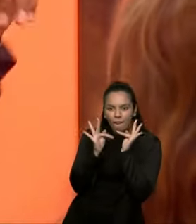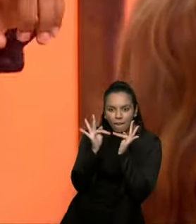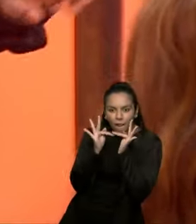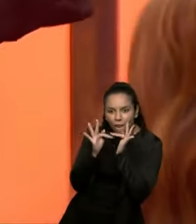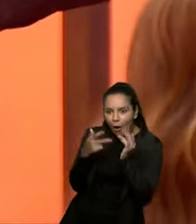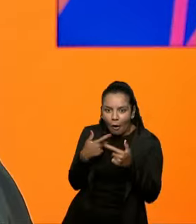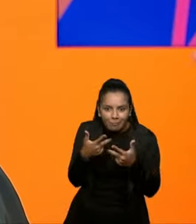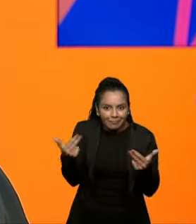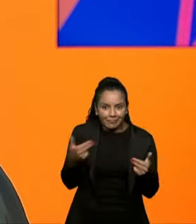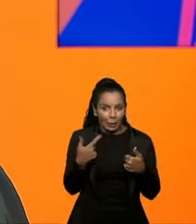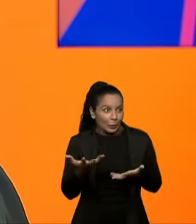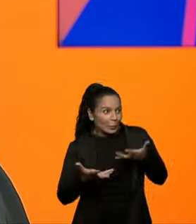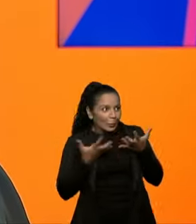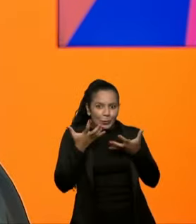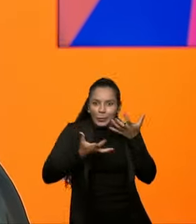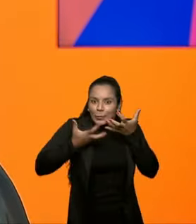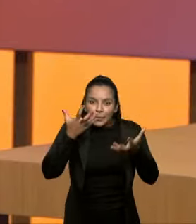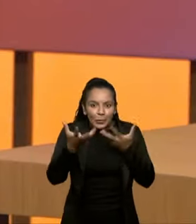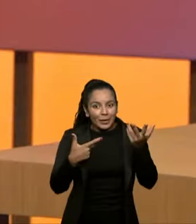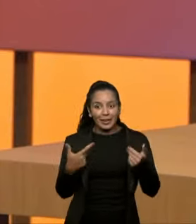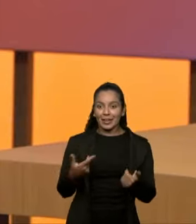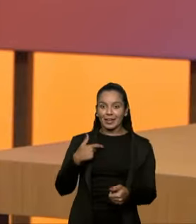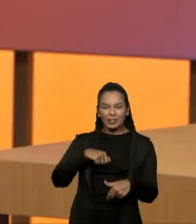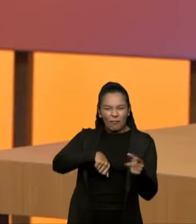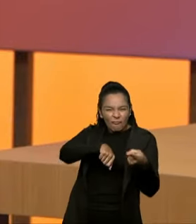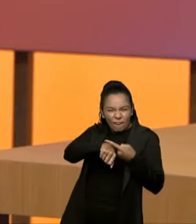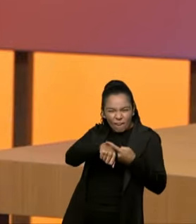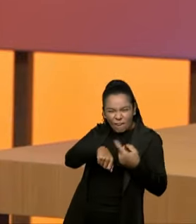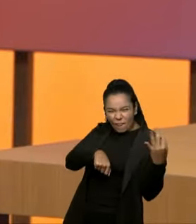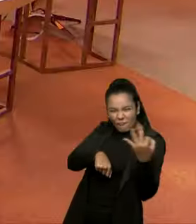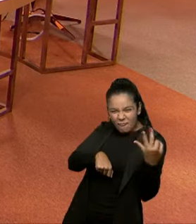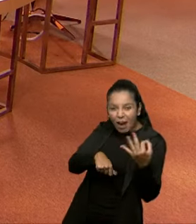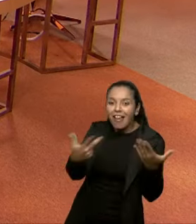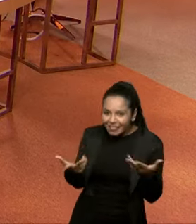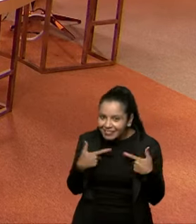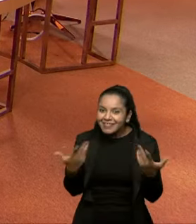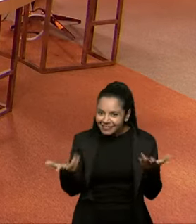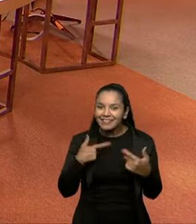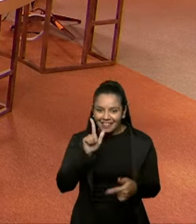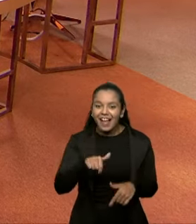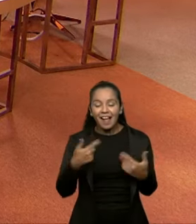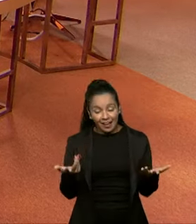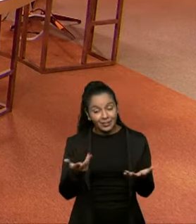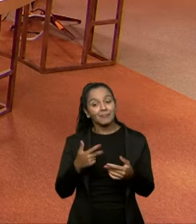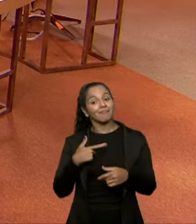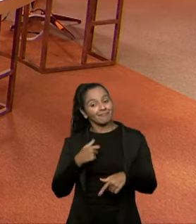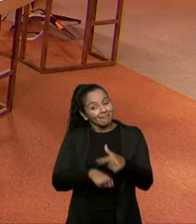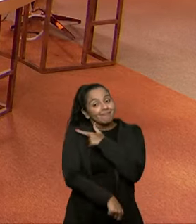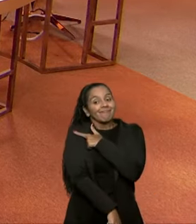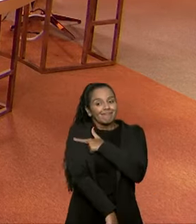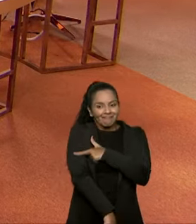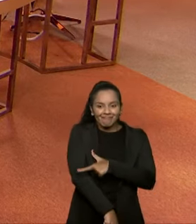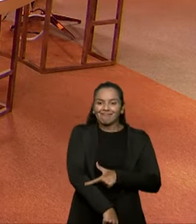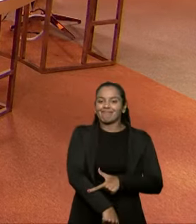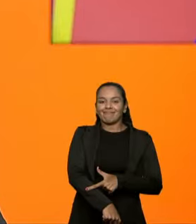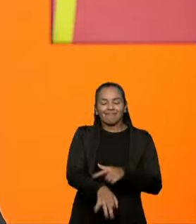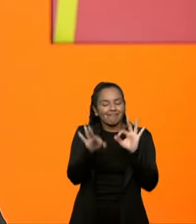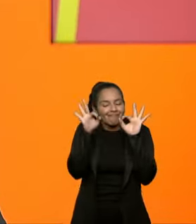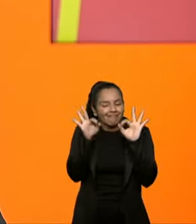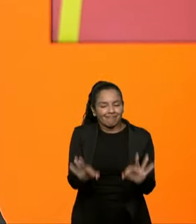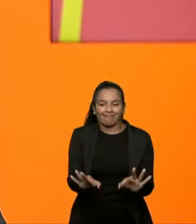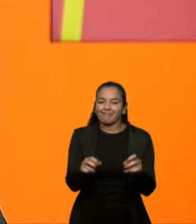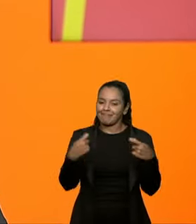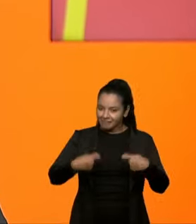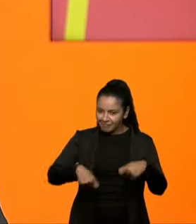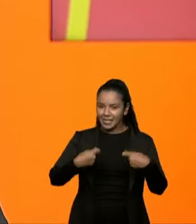grupo, proibidão. Gente, cadê a consciência do ser humano? A disciplina é fundamental, por exemplo,